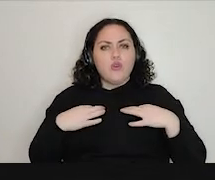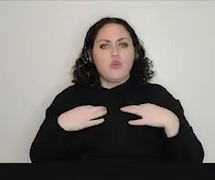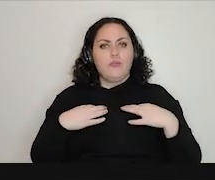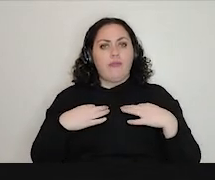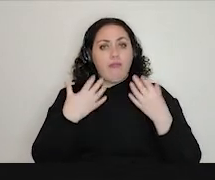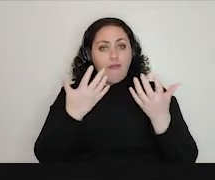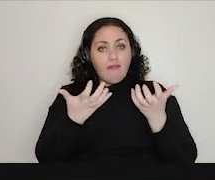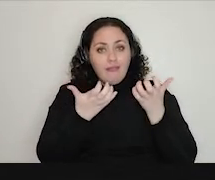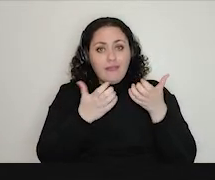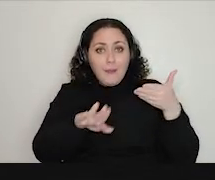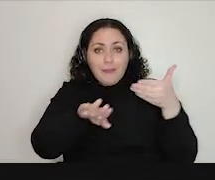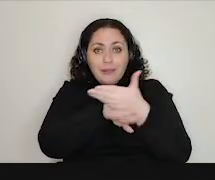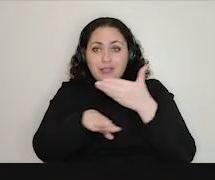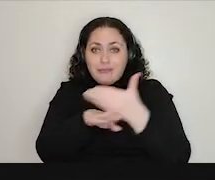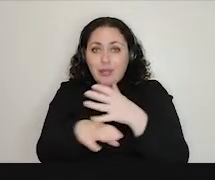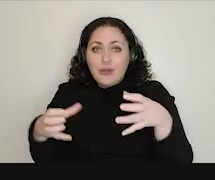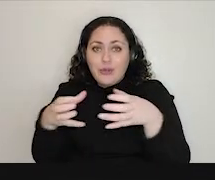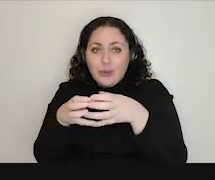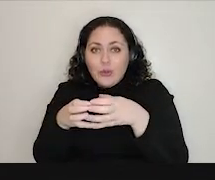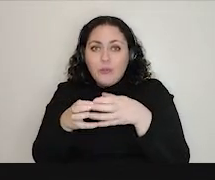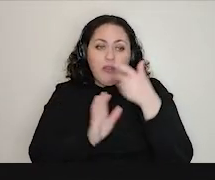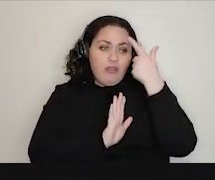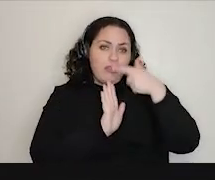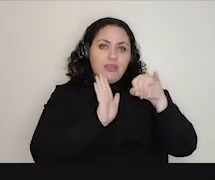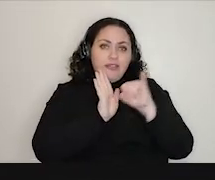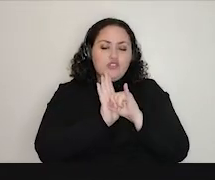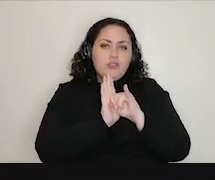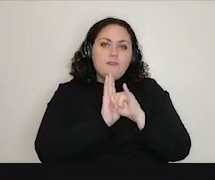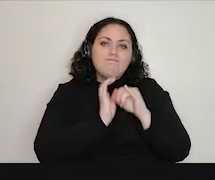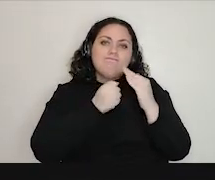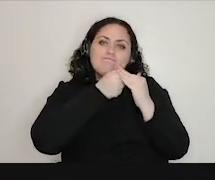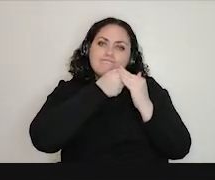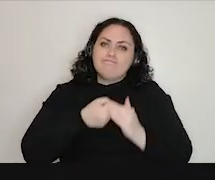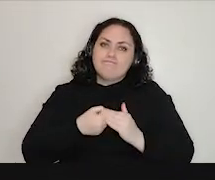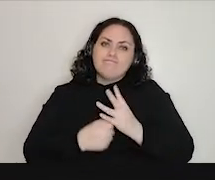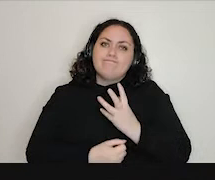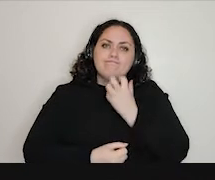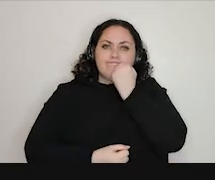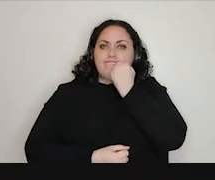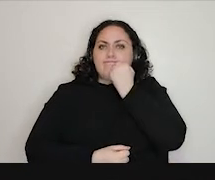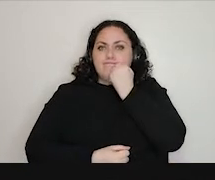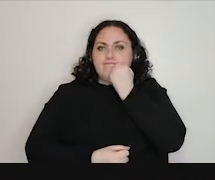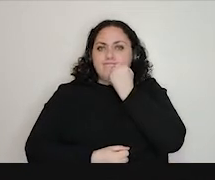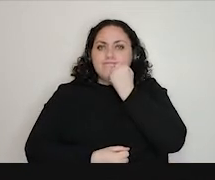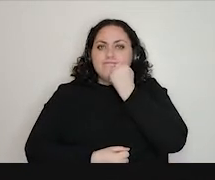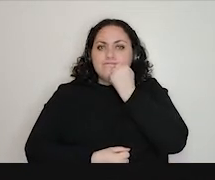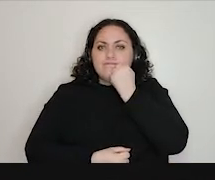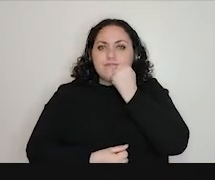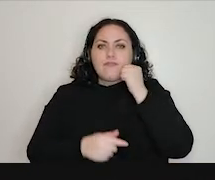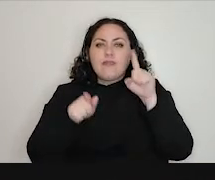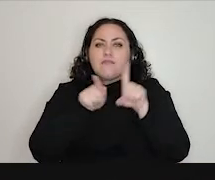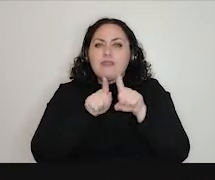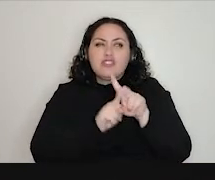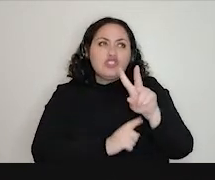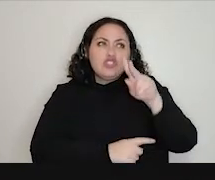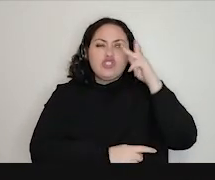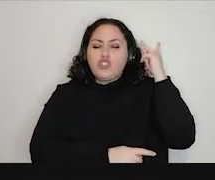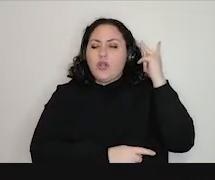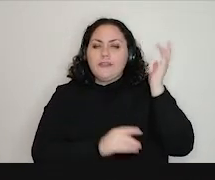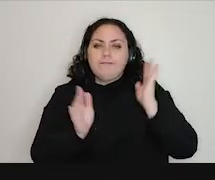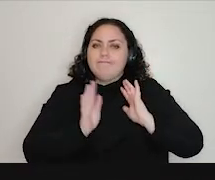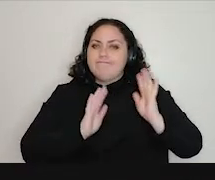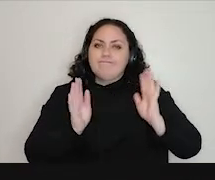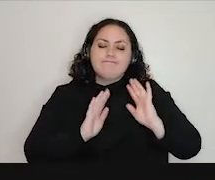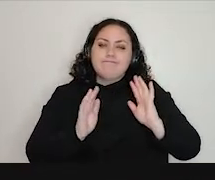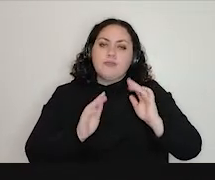grupo, né, a negar a sua identidade, né, a negar a sua origem, né? Então, acaba afetando, sobretudo,